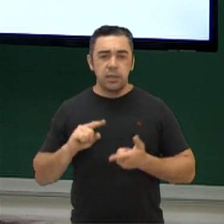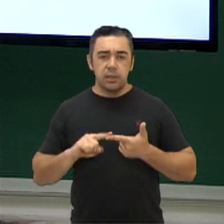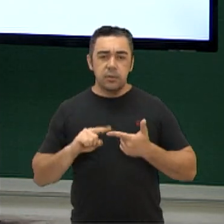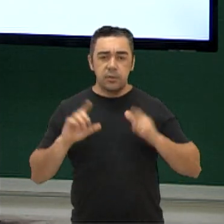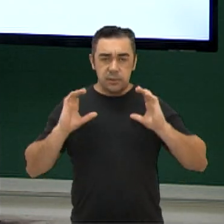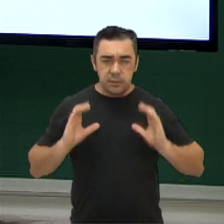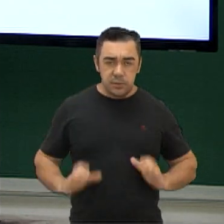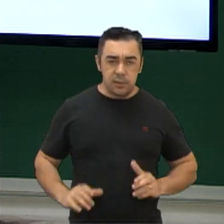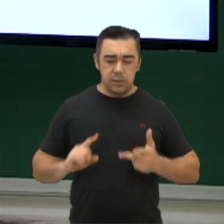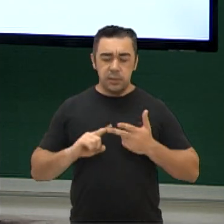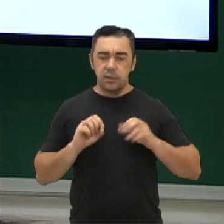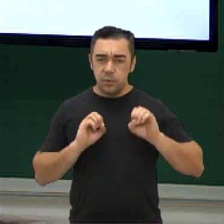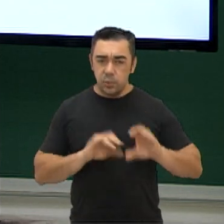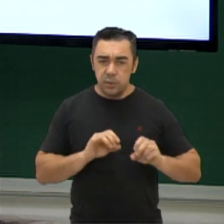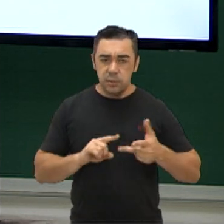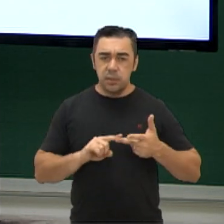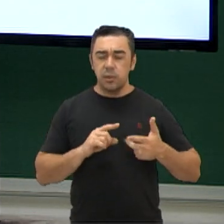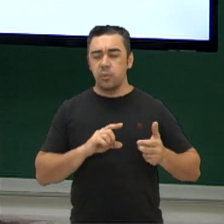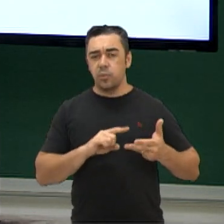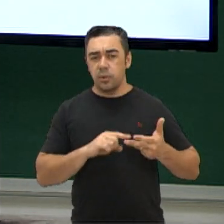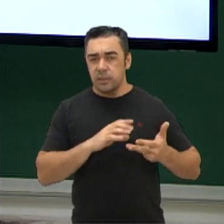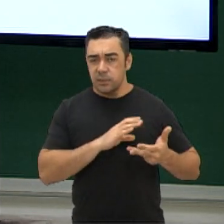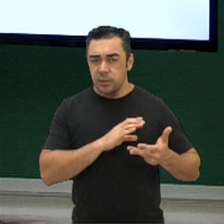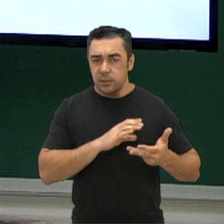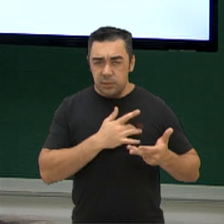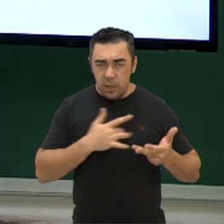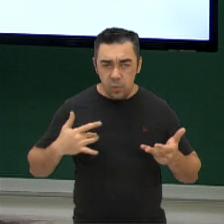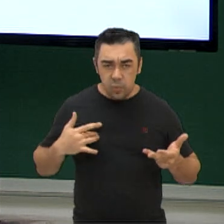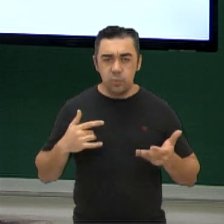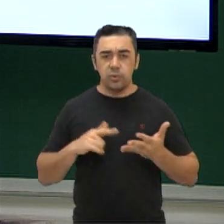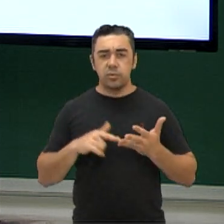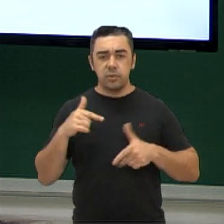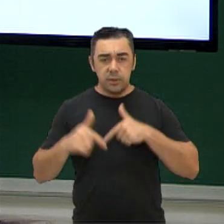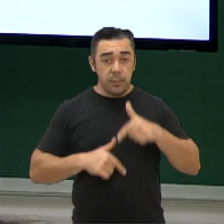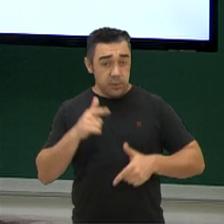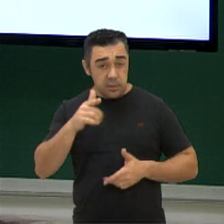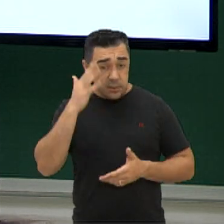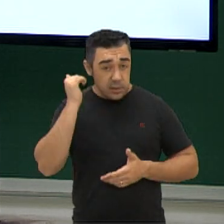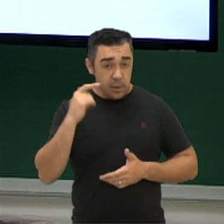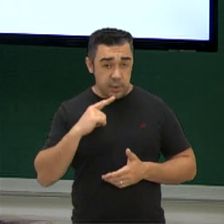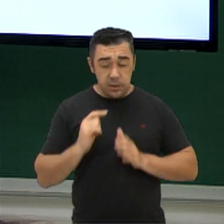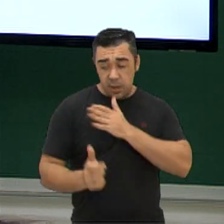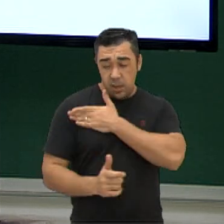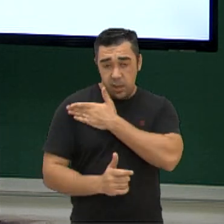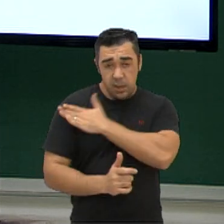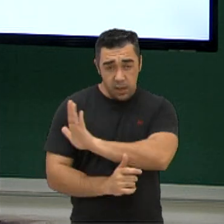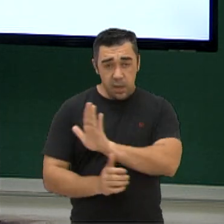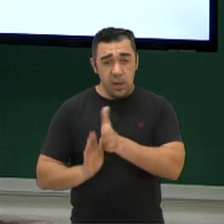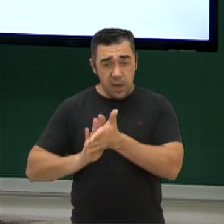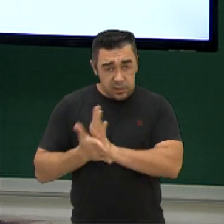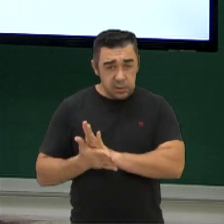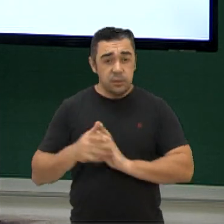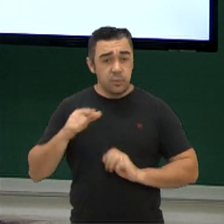cidadania, à educação, à saúde, ao trabalho. E a gente sabe do racismo estrutural que existe na